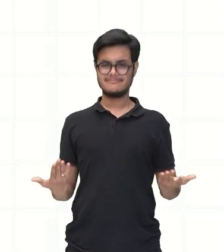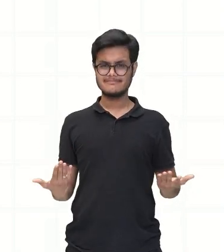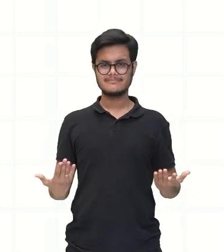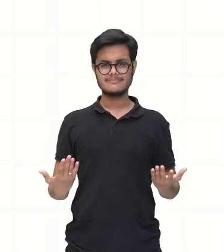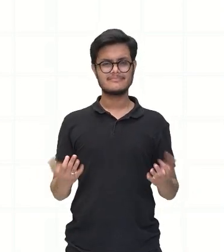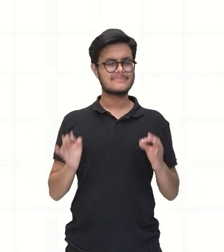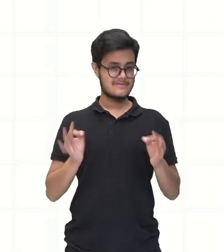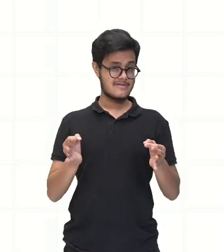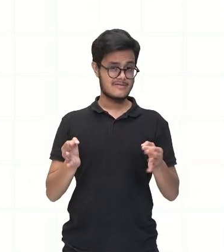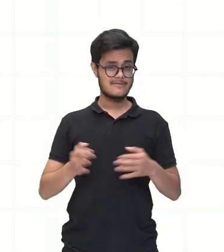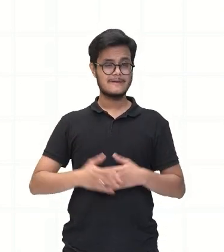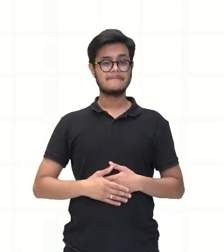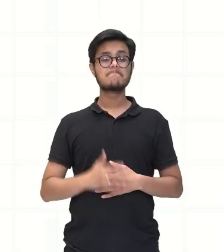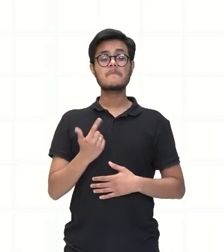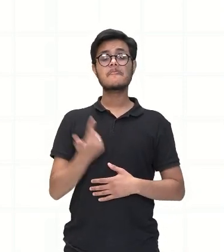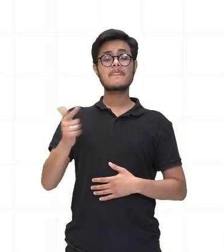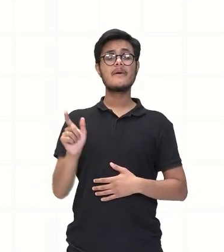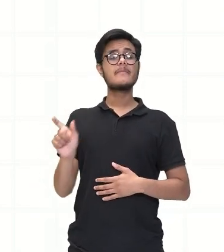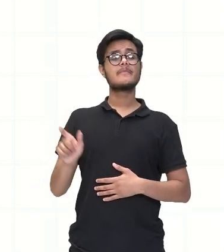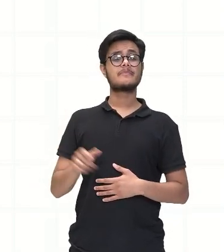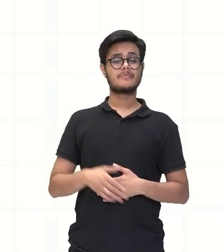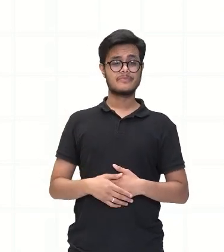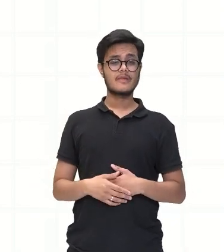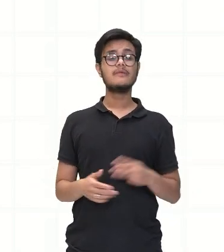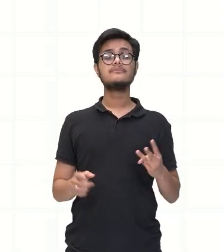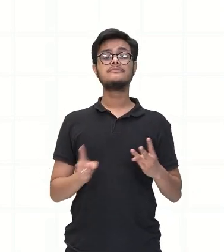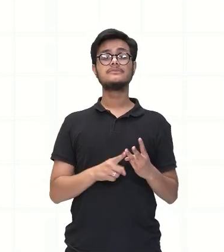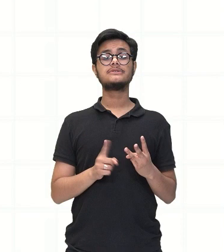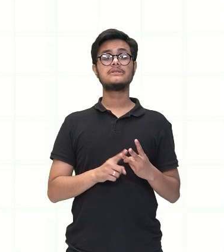Muito bem. Outra palavra aqui, olha só,